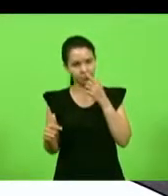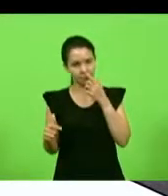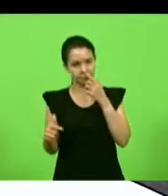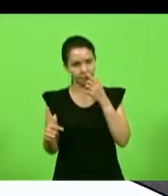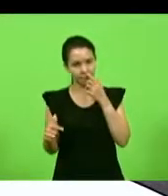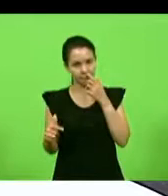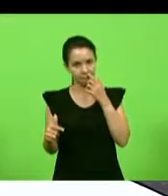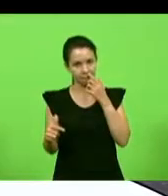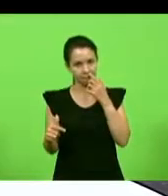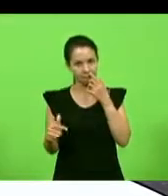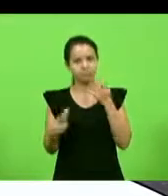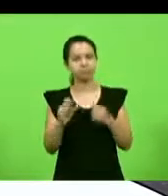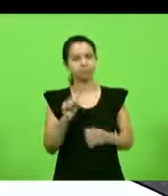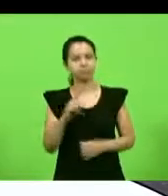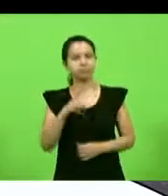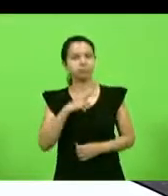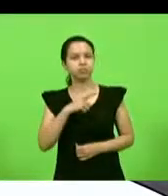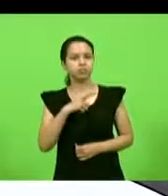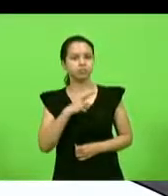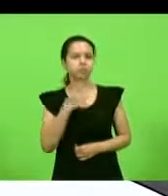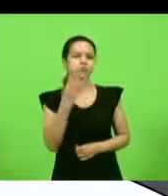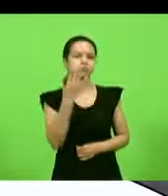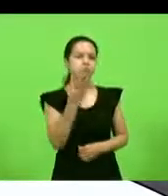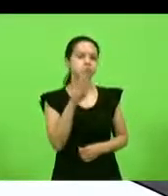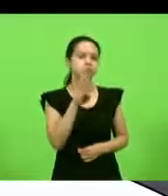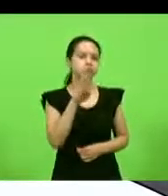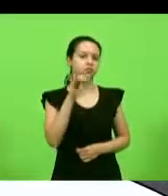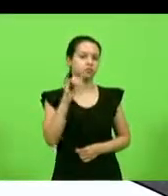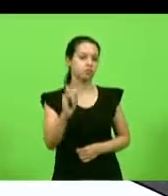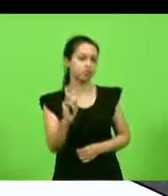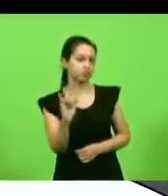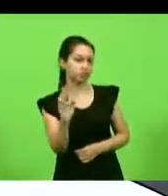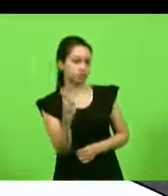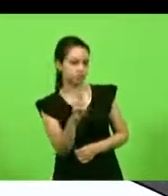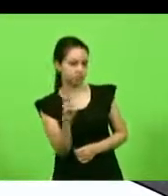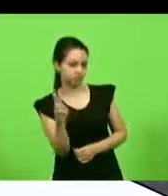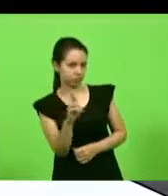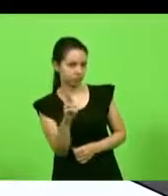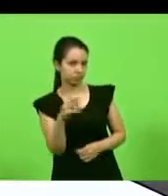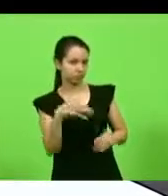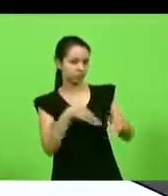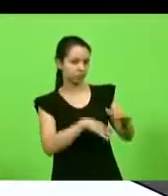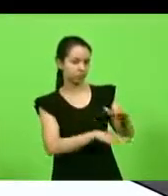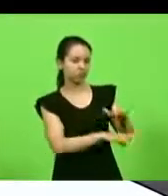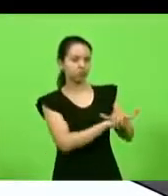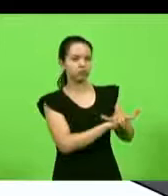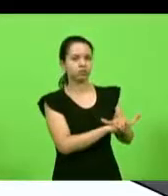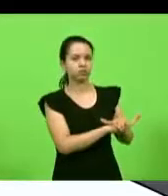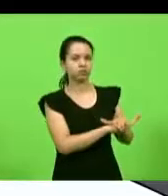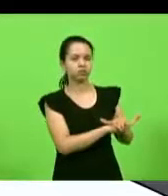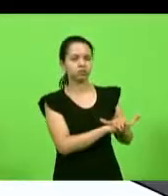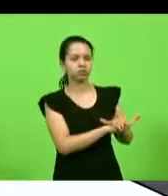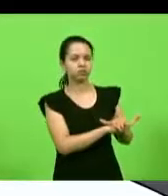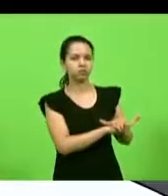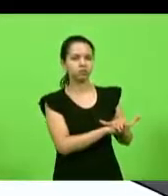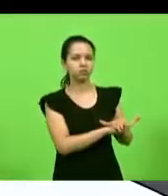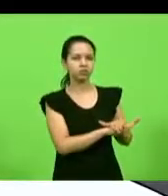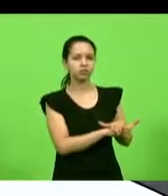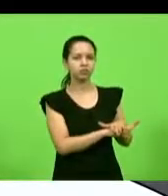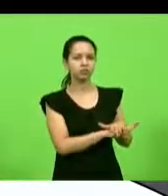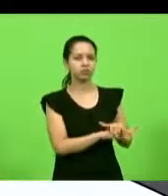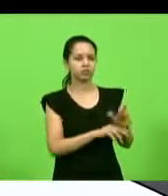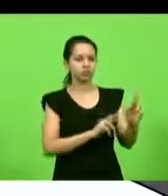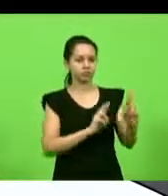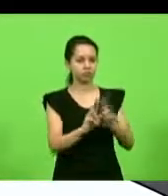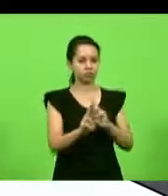de que existem 4 bilhões de reais guardados para as rodovias